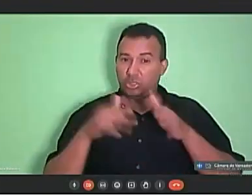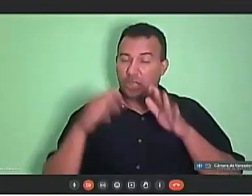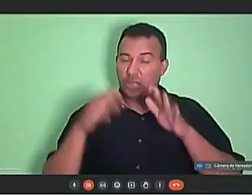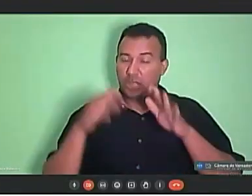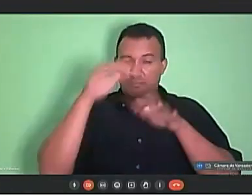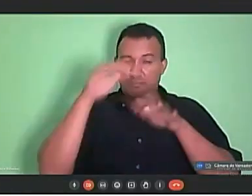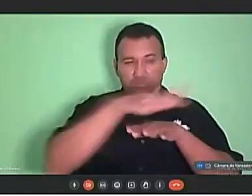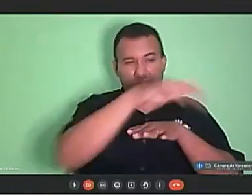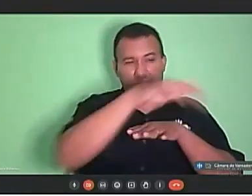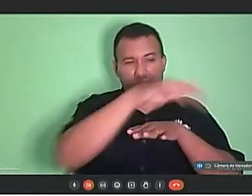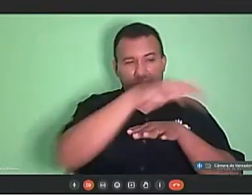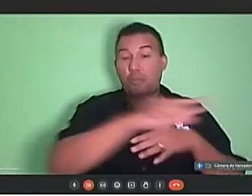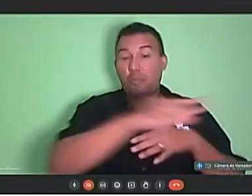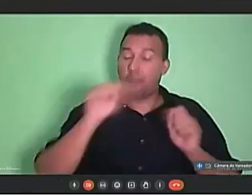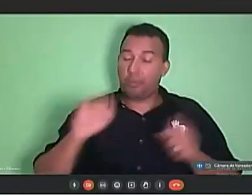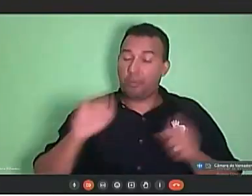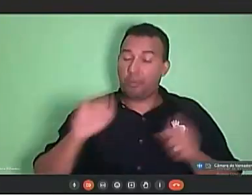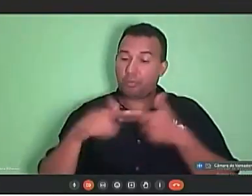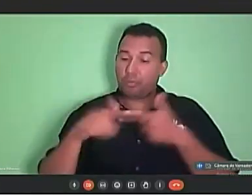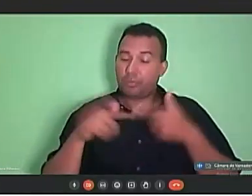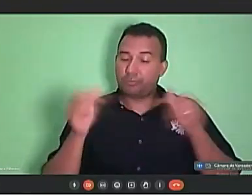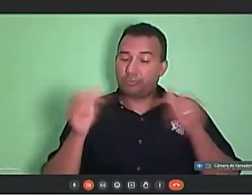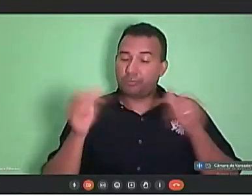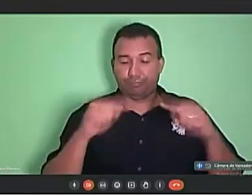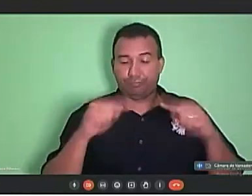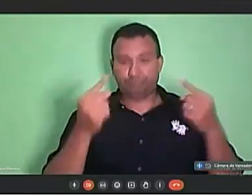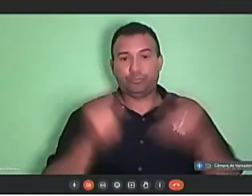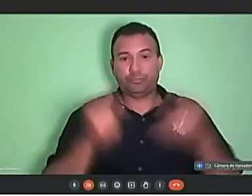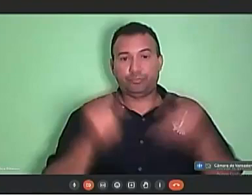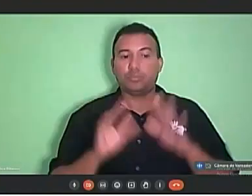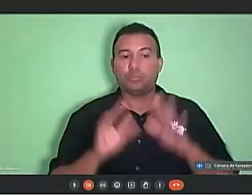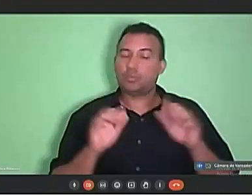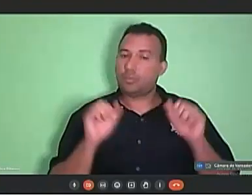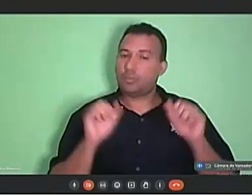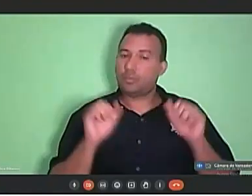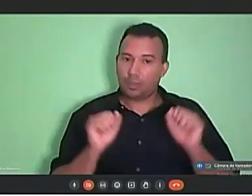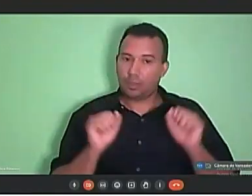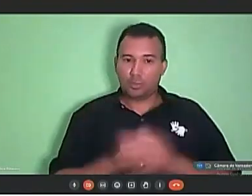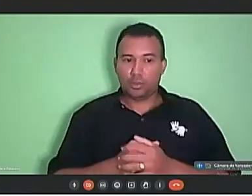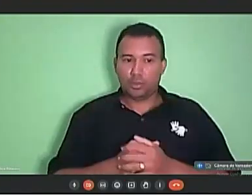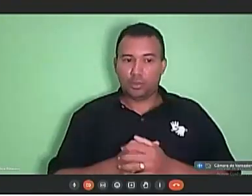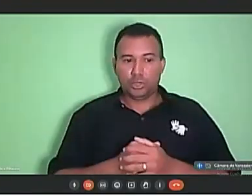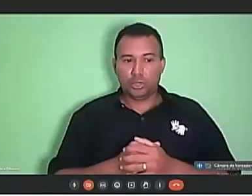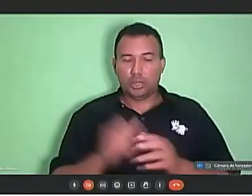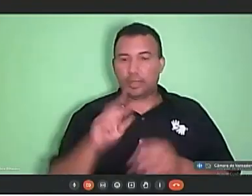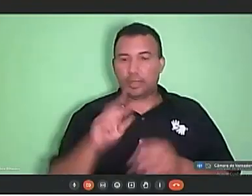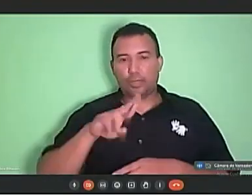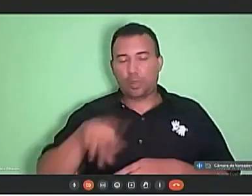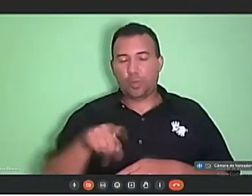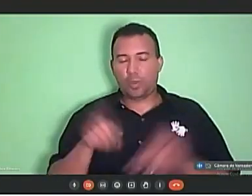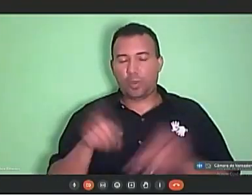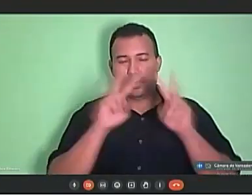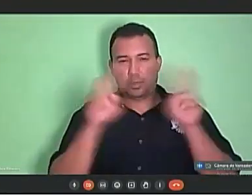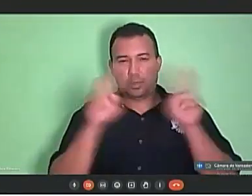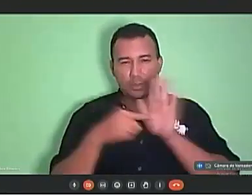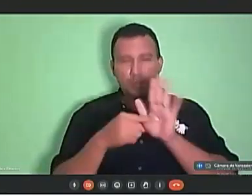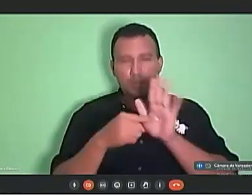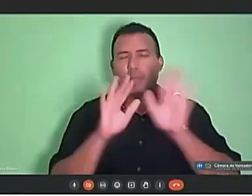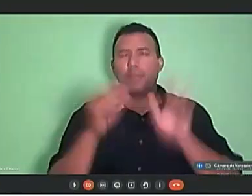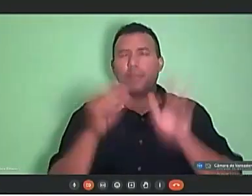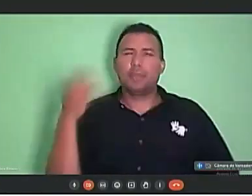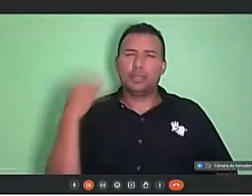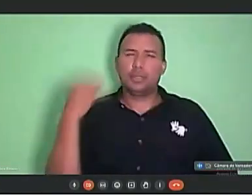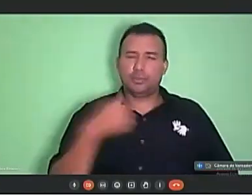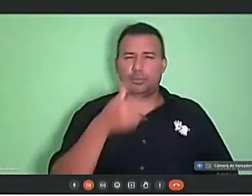solução que pode ser aventada. Ela é uma solução cara, não é o tema dessa apresentação, mas lá na década de 90 o pessoal da